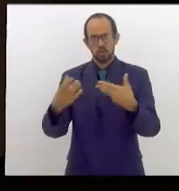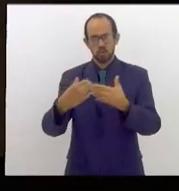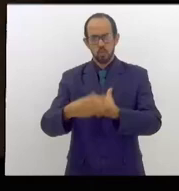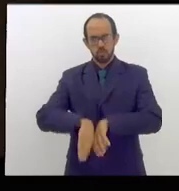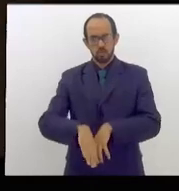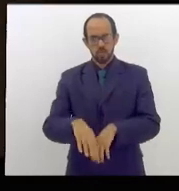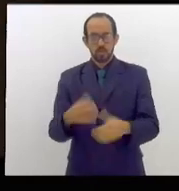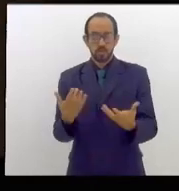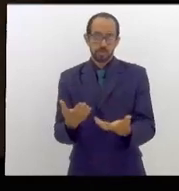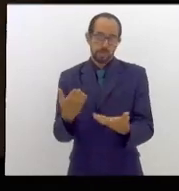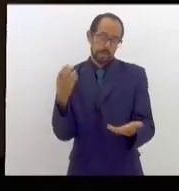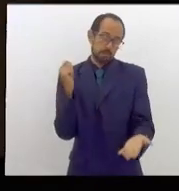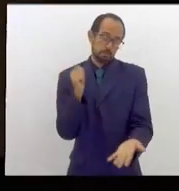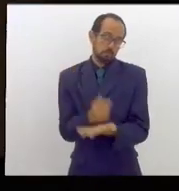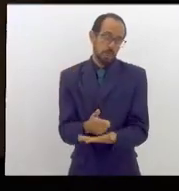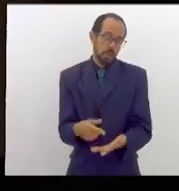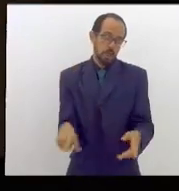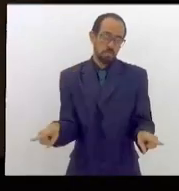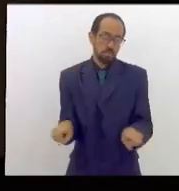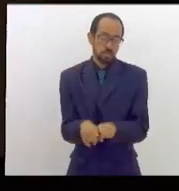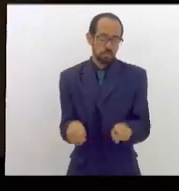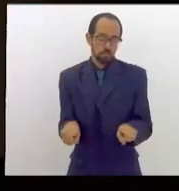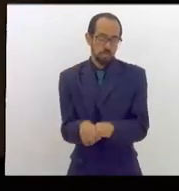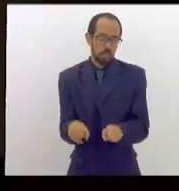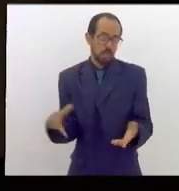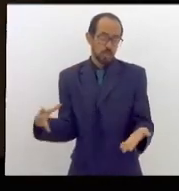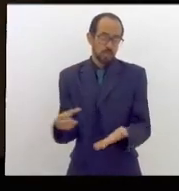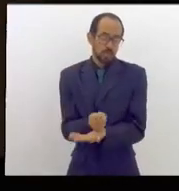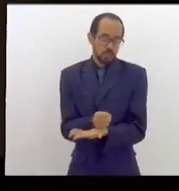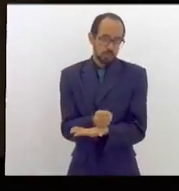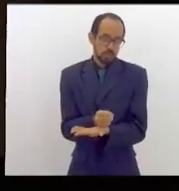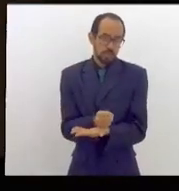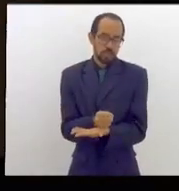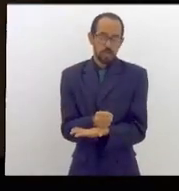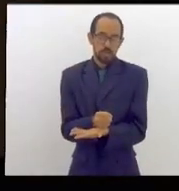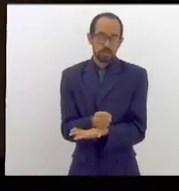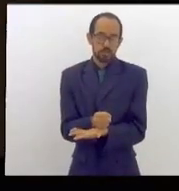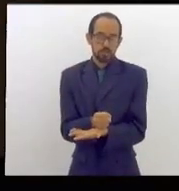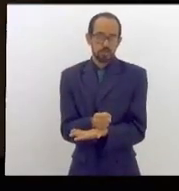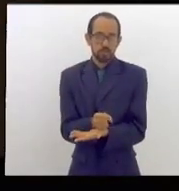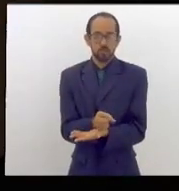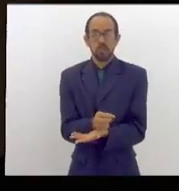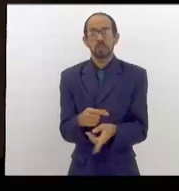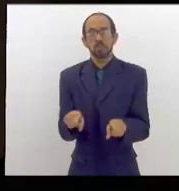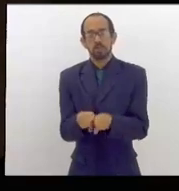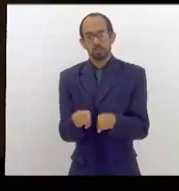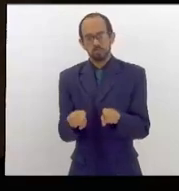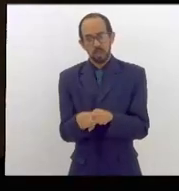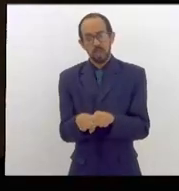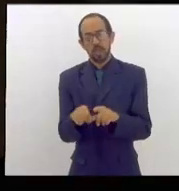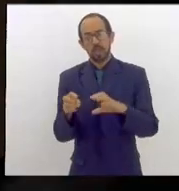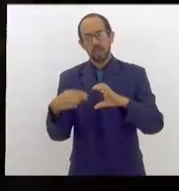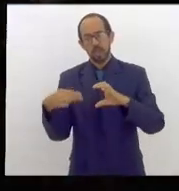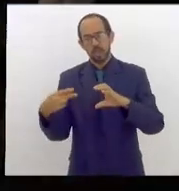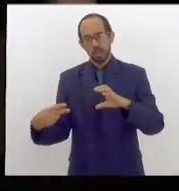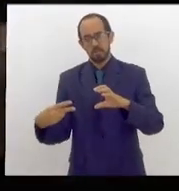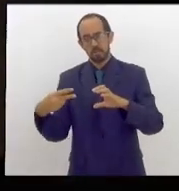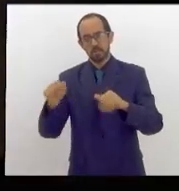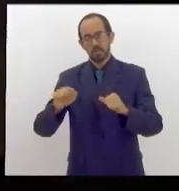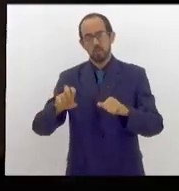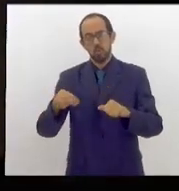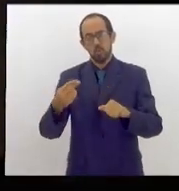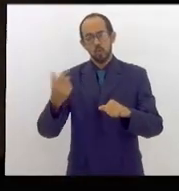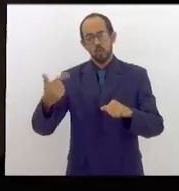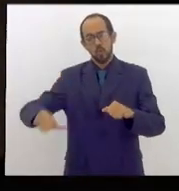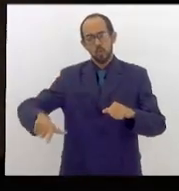no sistema paritário também aderir em seja lá ou seja cá assim como câmara de vereadores e outros é servidores